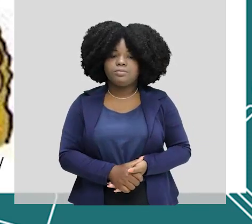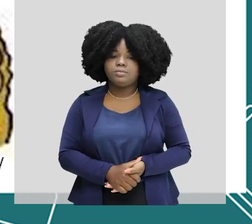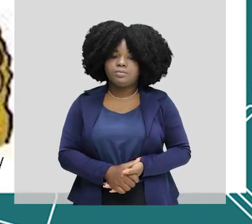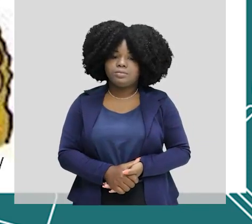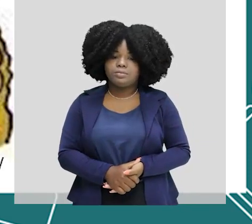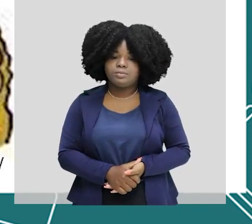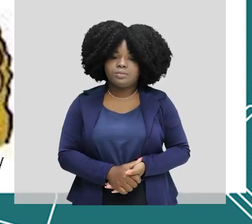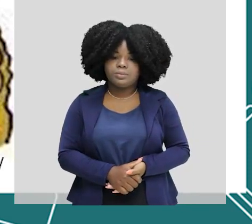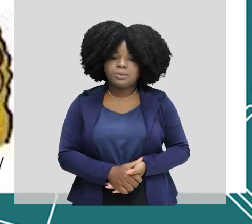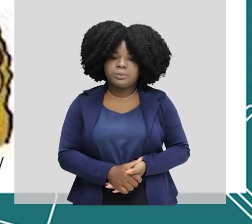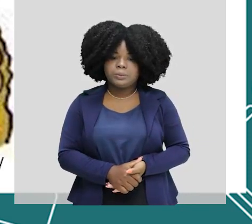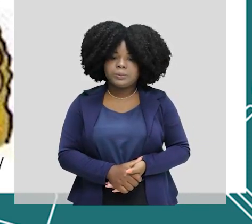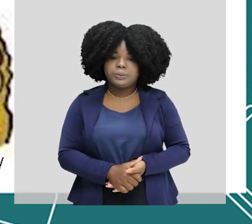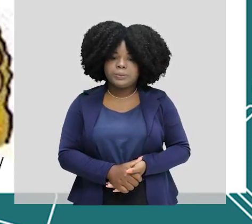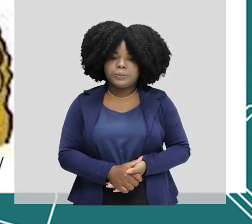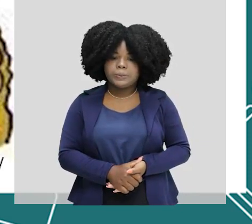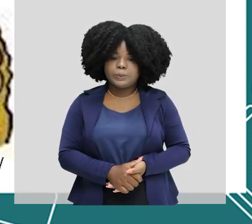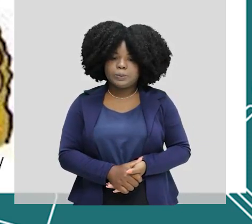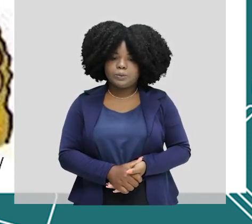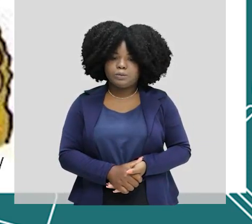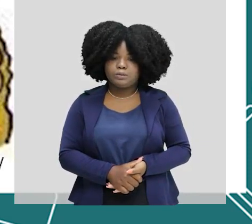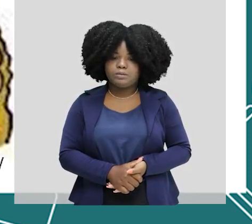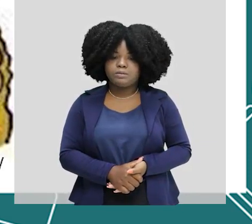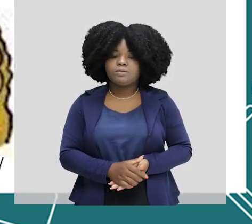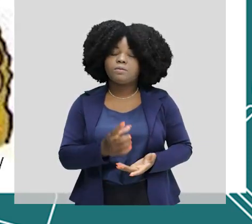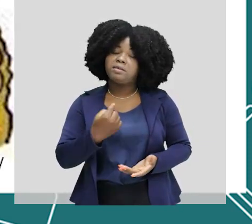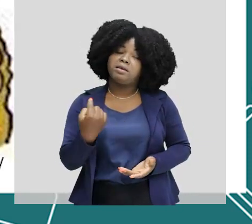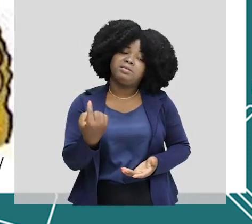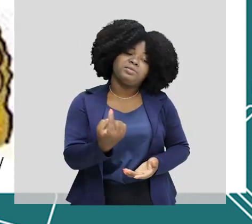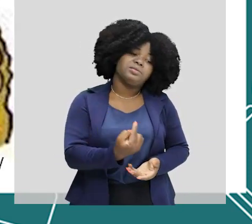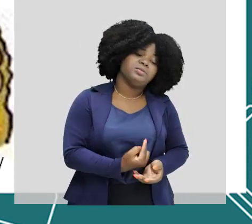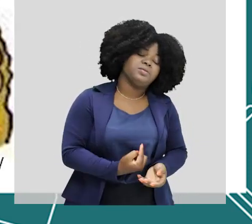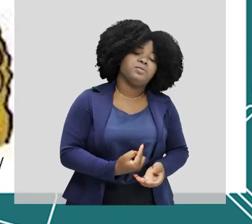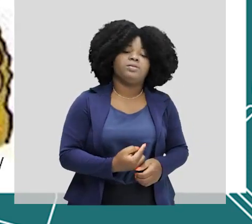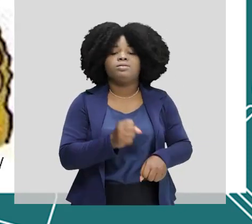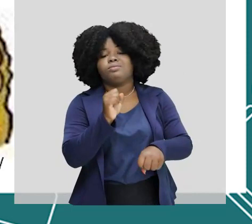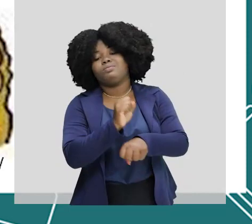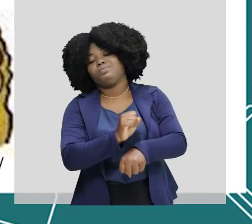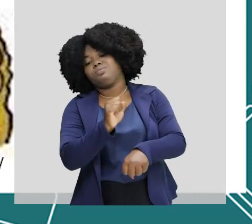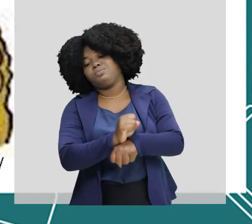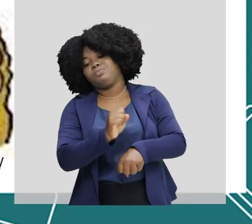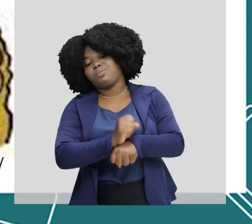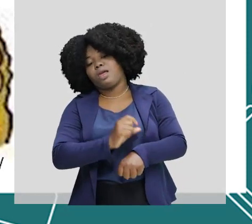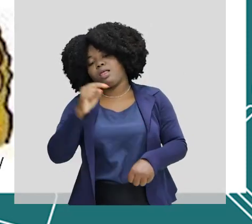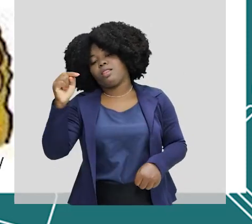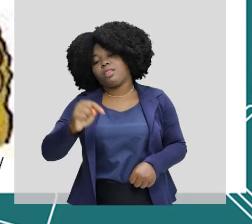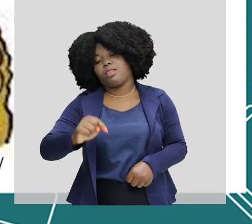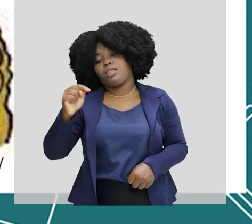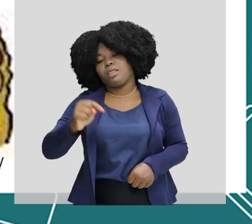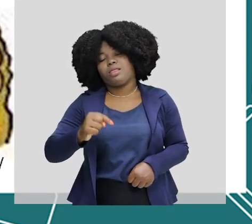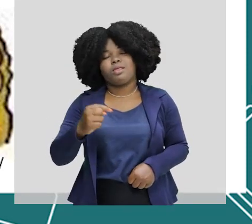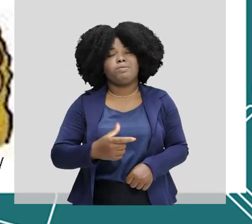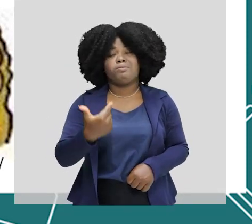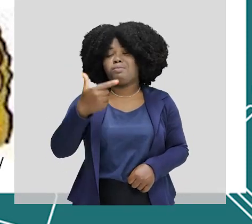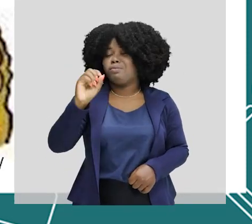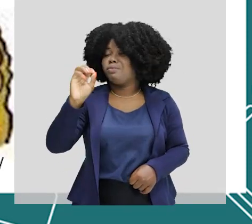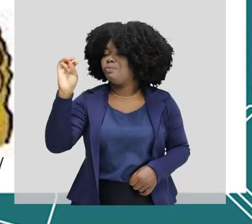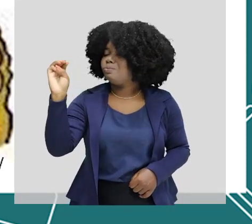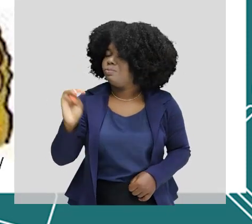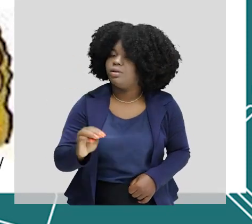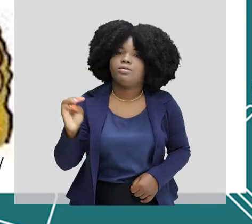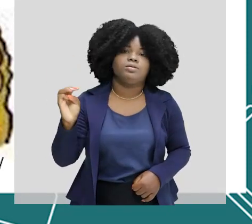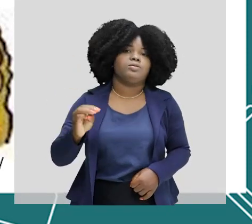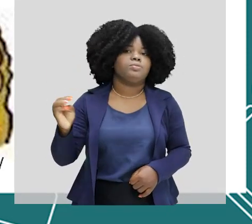here for 20 minutes. Nós estamos esperando aqui por 20